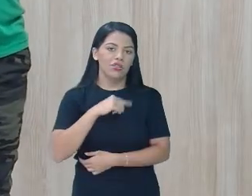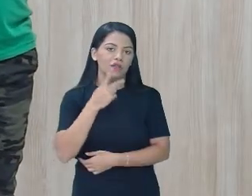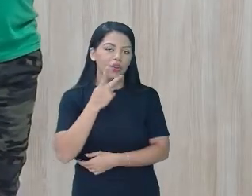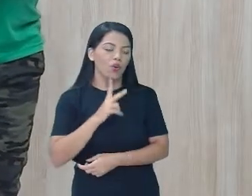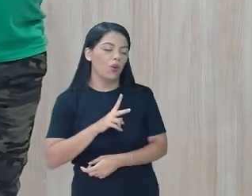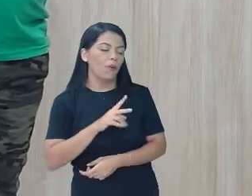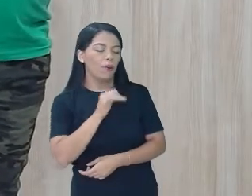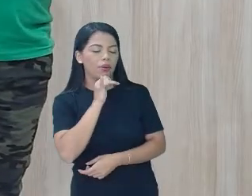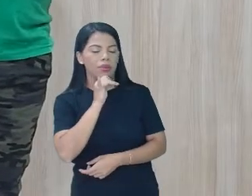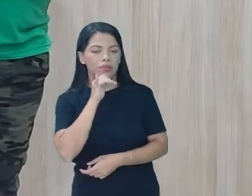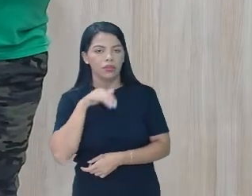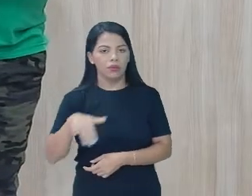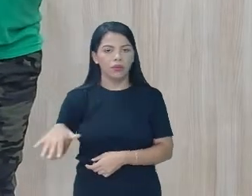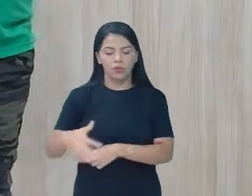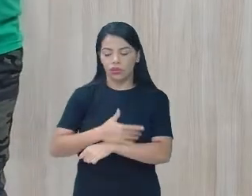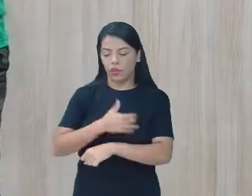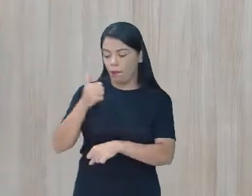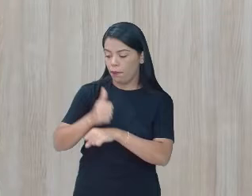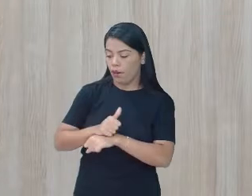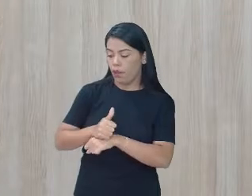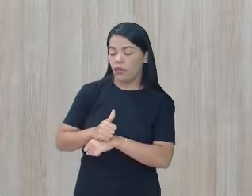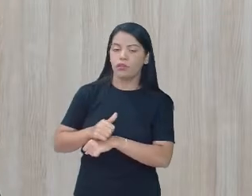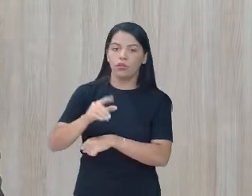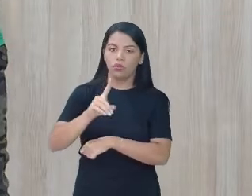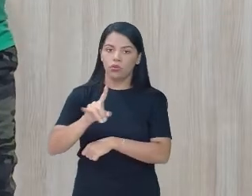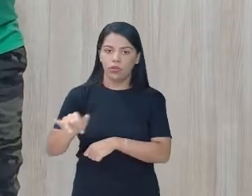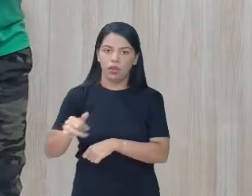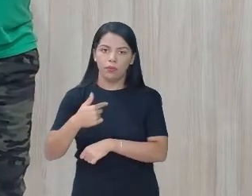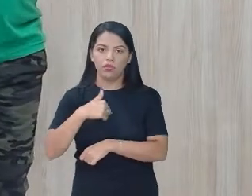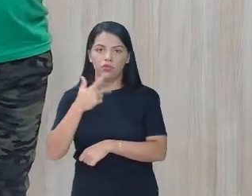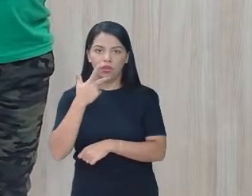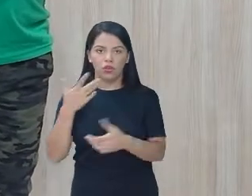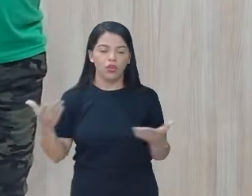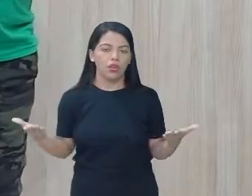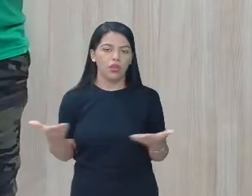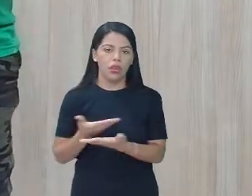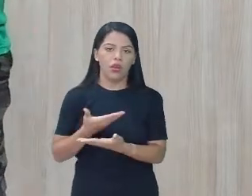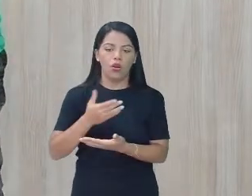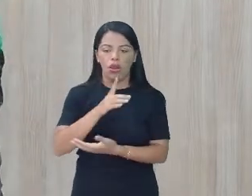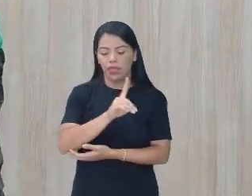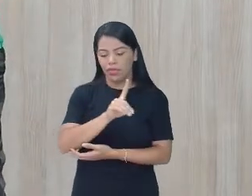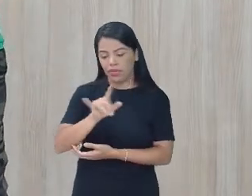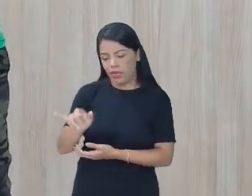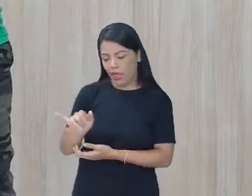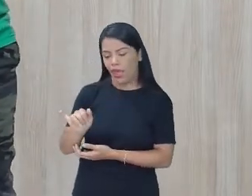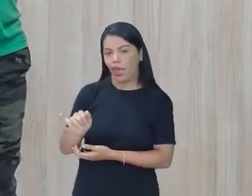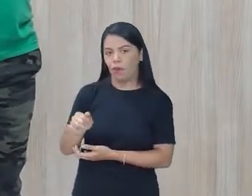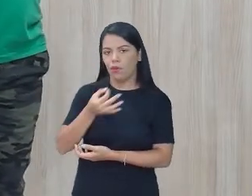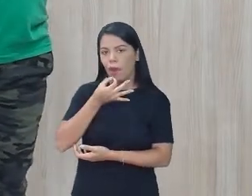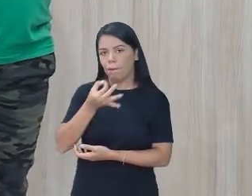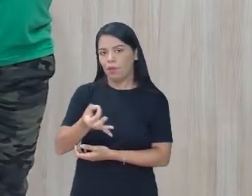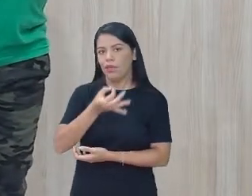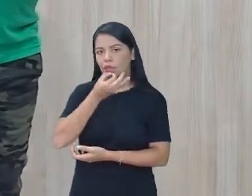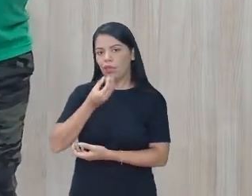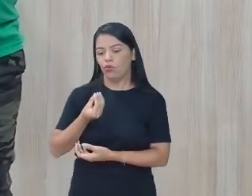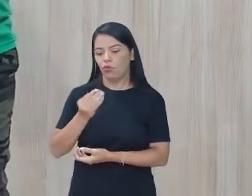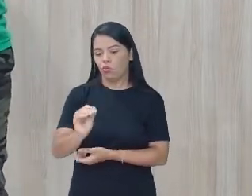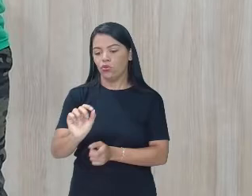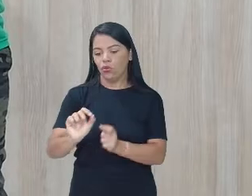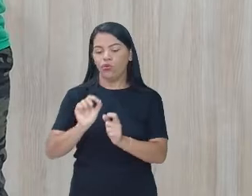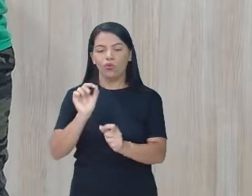do Derby. A gente falou aqui que a Praça do Derby, recentemente, ela foi apelidada, né, de Praça da Democracia,